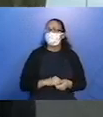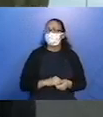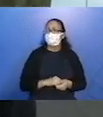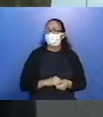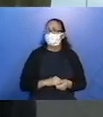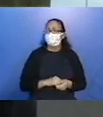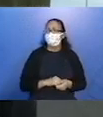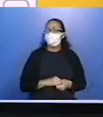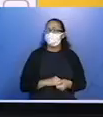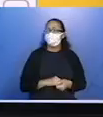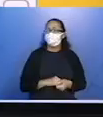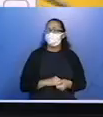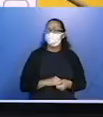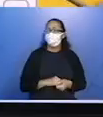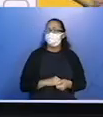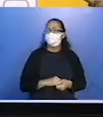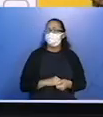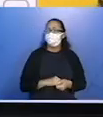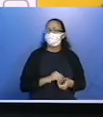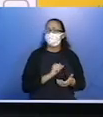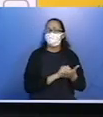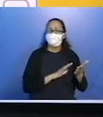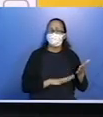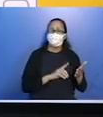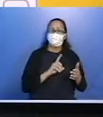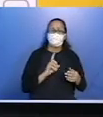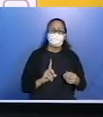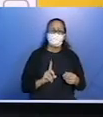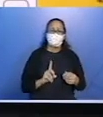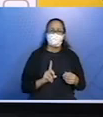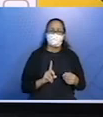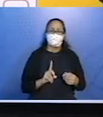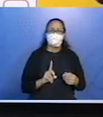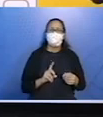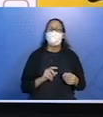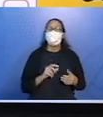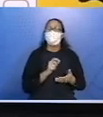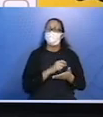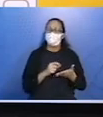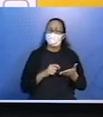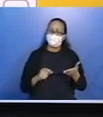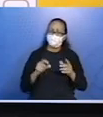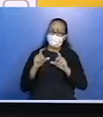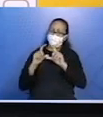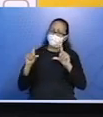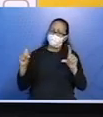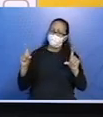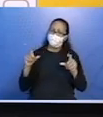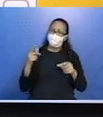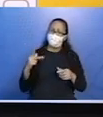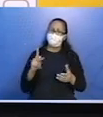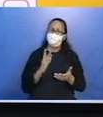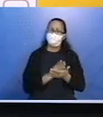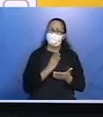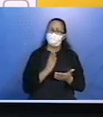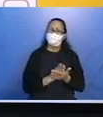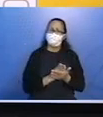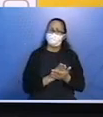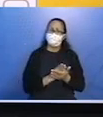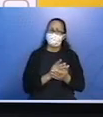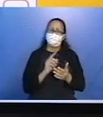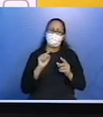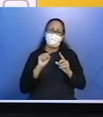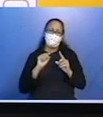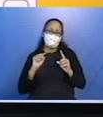Hora da tarefa. Reescreva as frases em seu caderno. Identifique e grife os verbos das frases a seguir.